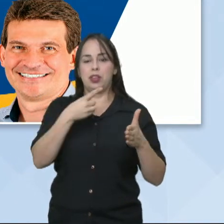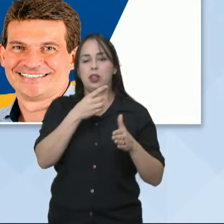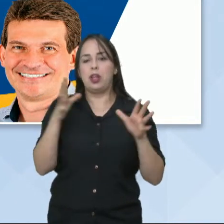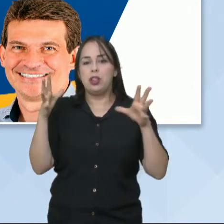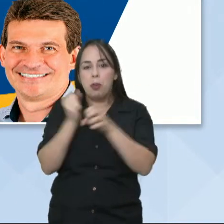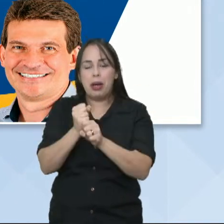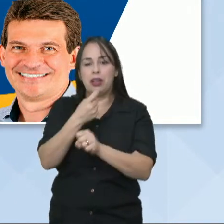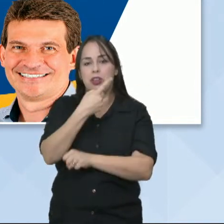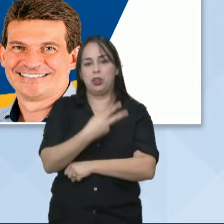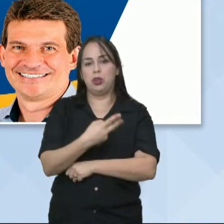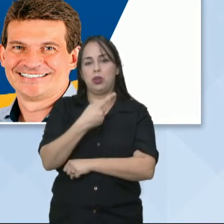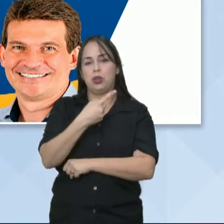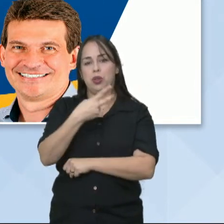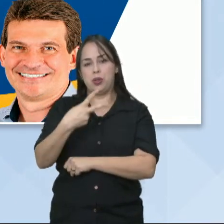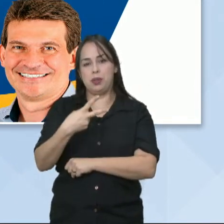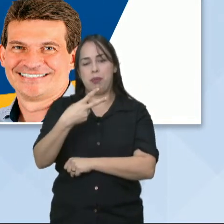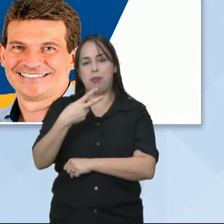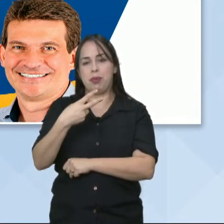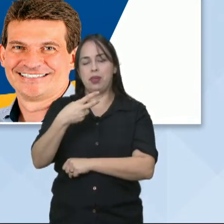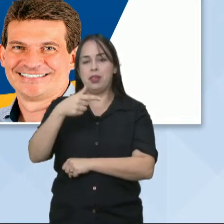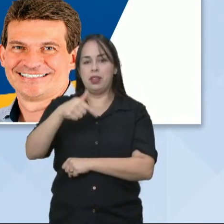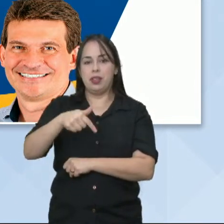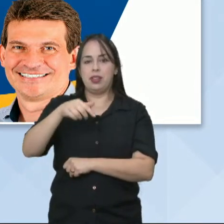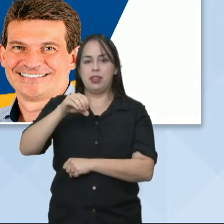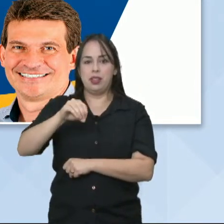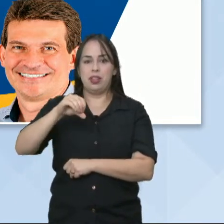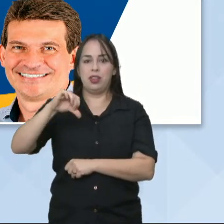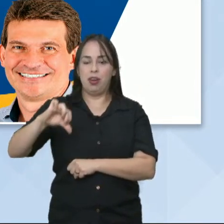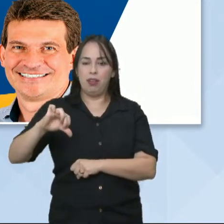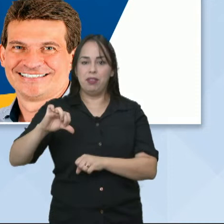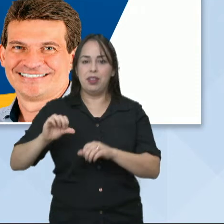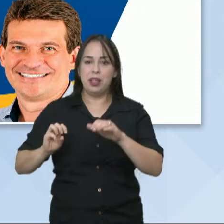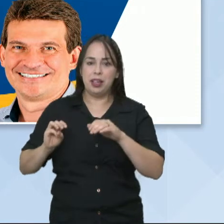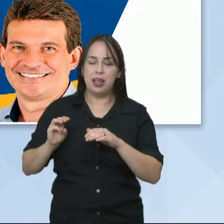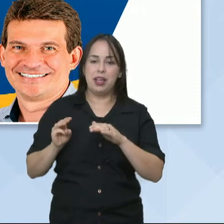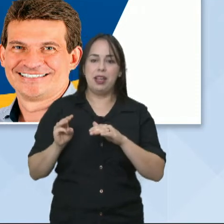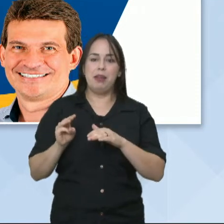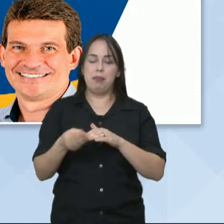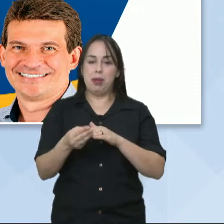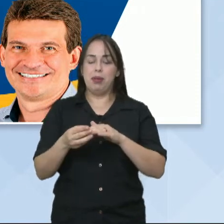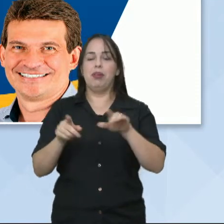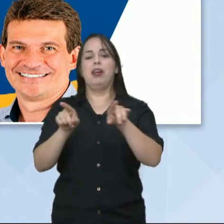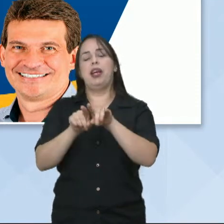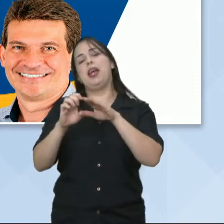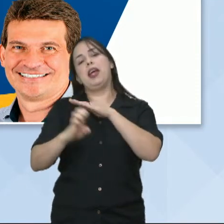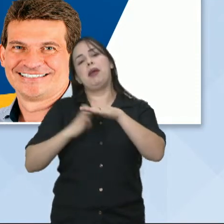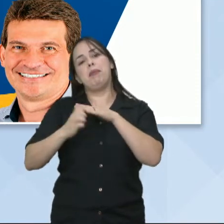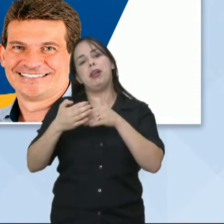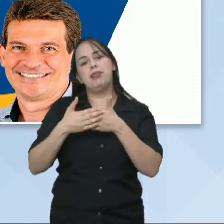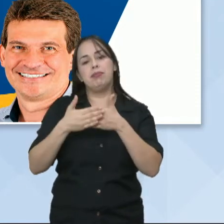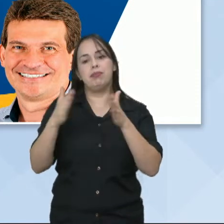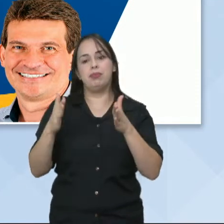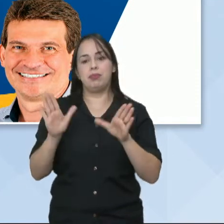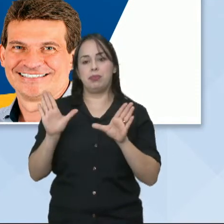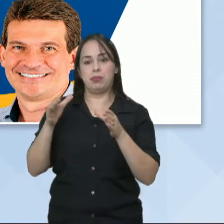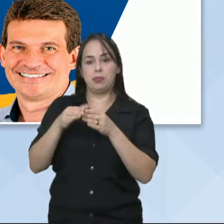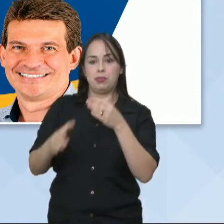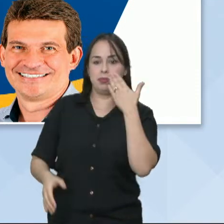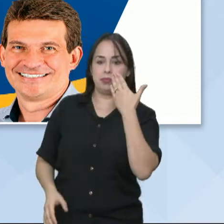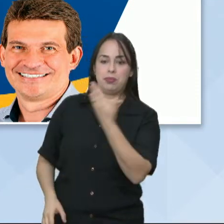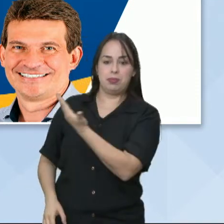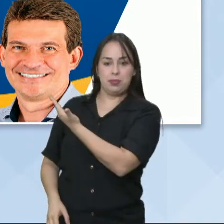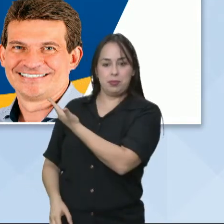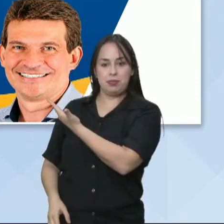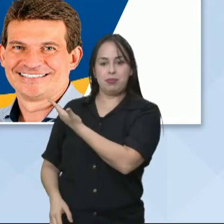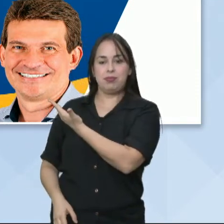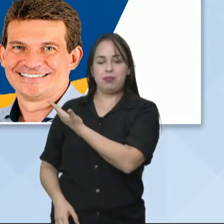12.700 novas empresas abertas em São José. Ali uma foto com toda a equipe lá da Sala do Empreendedor,